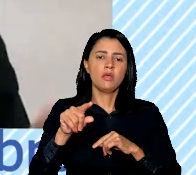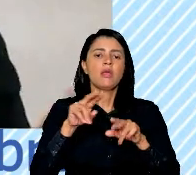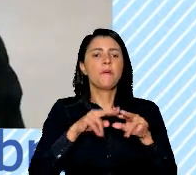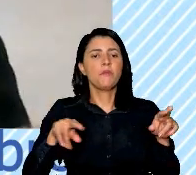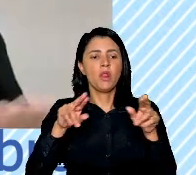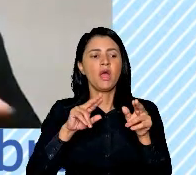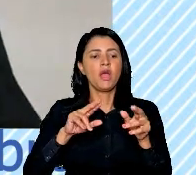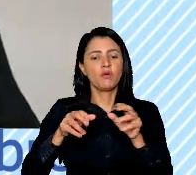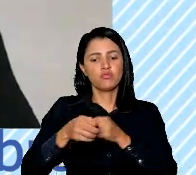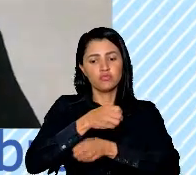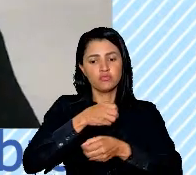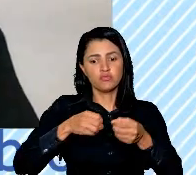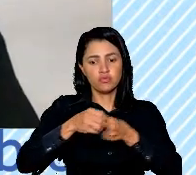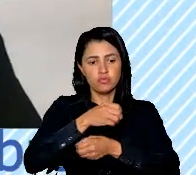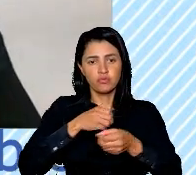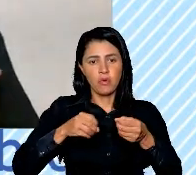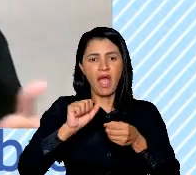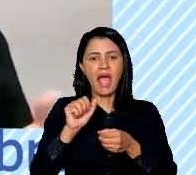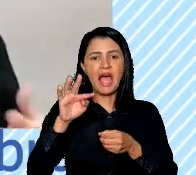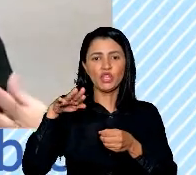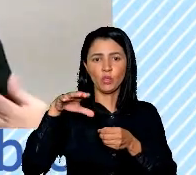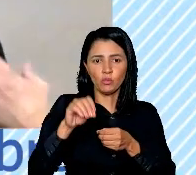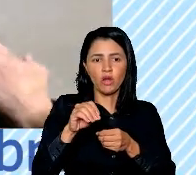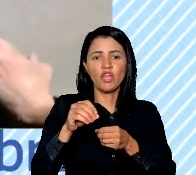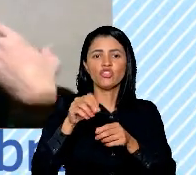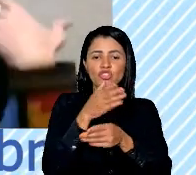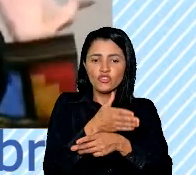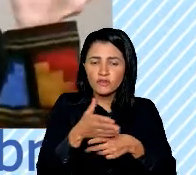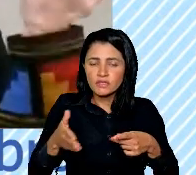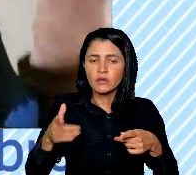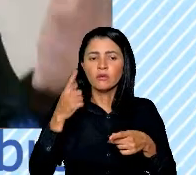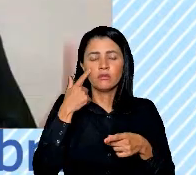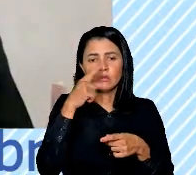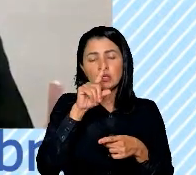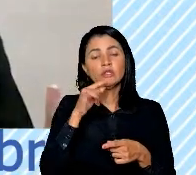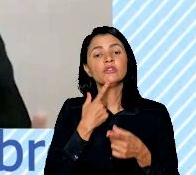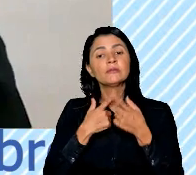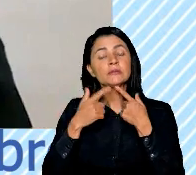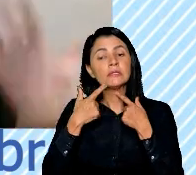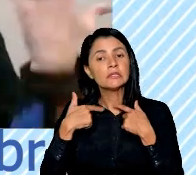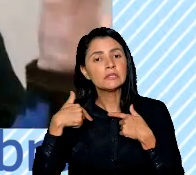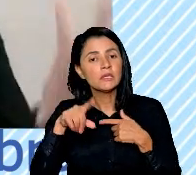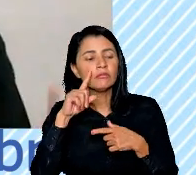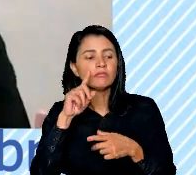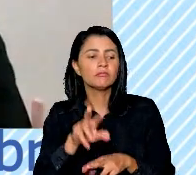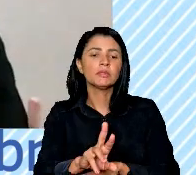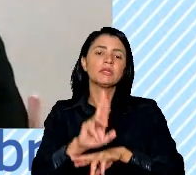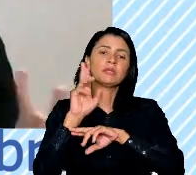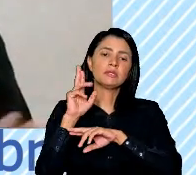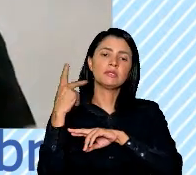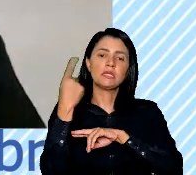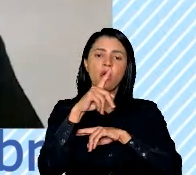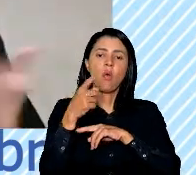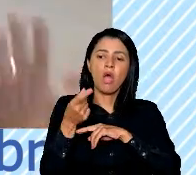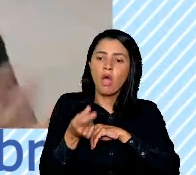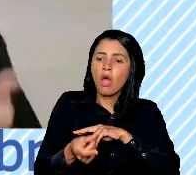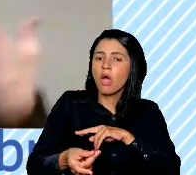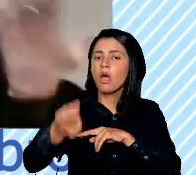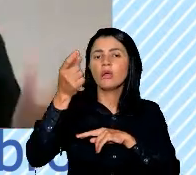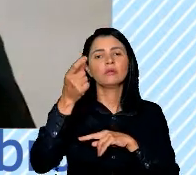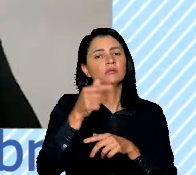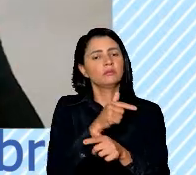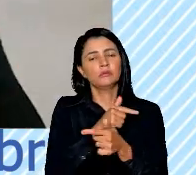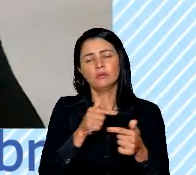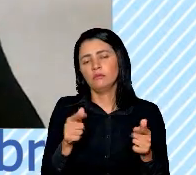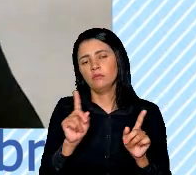a palavra diz aquilo que não pode ser dividido. Se nós levarmos os nossos desejos de representação ao infinito, nós não